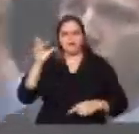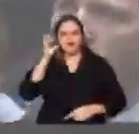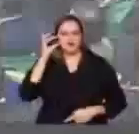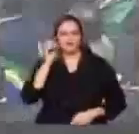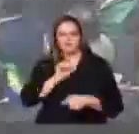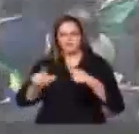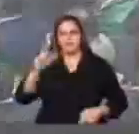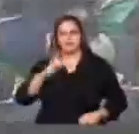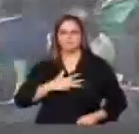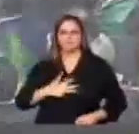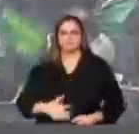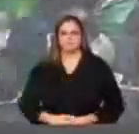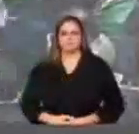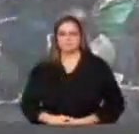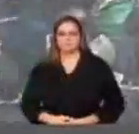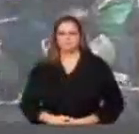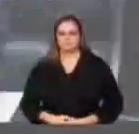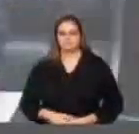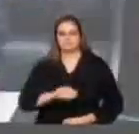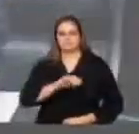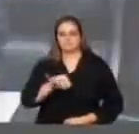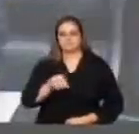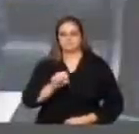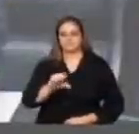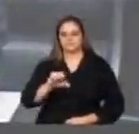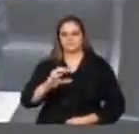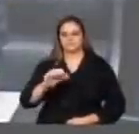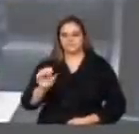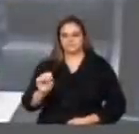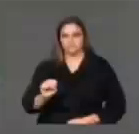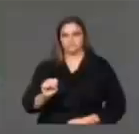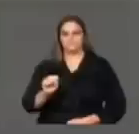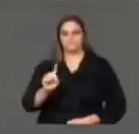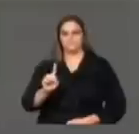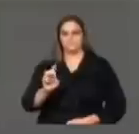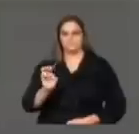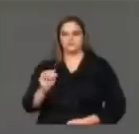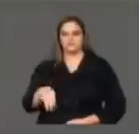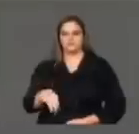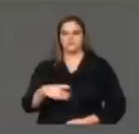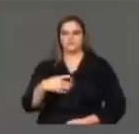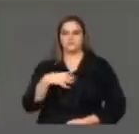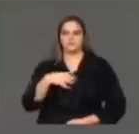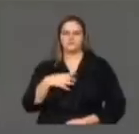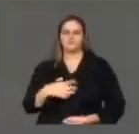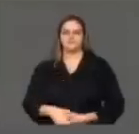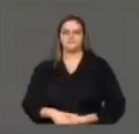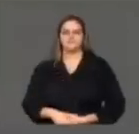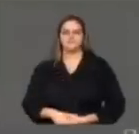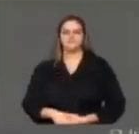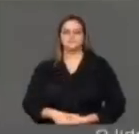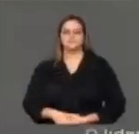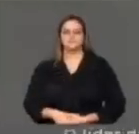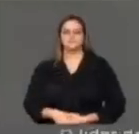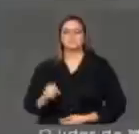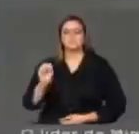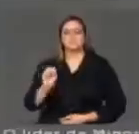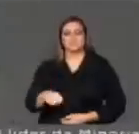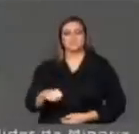fora Dilma. José Carlos, aleluia, do DEM da Bahia, votou sim